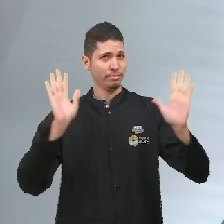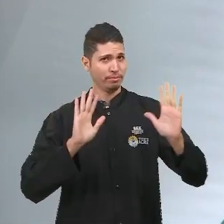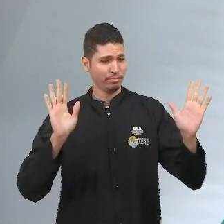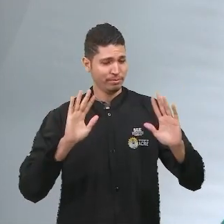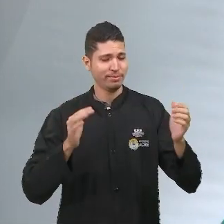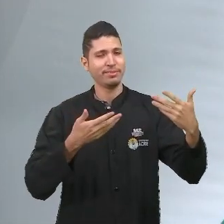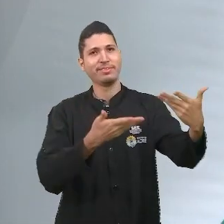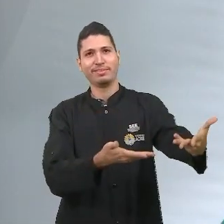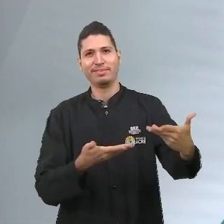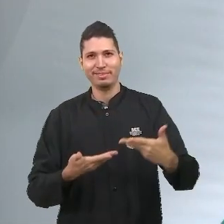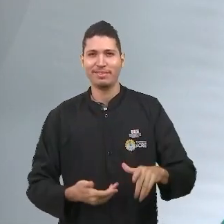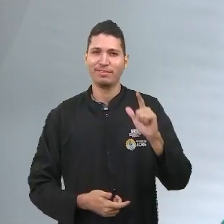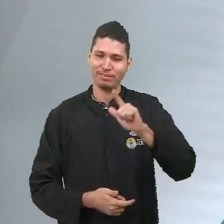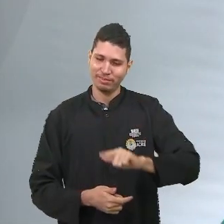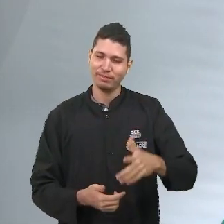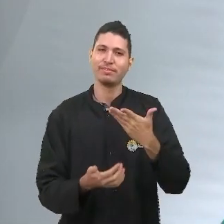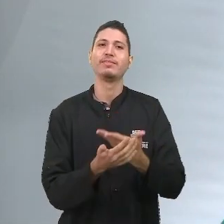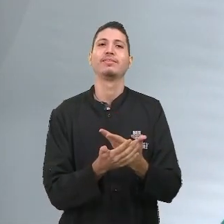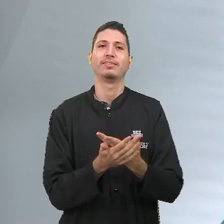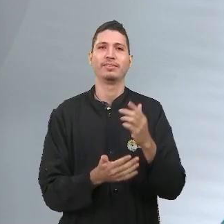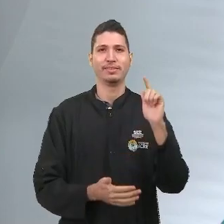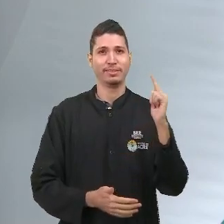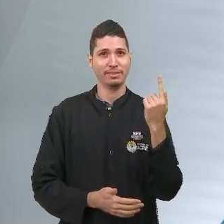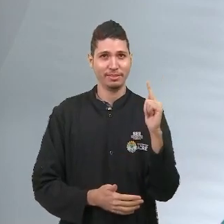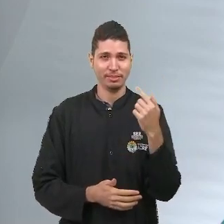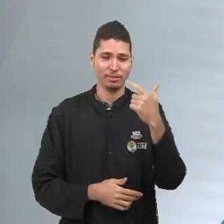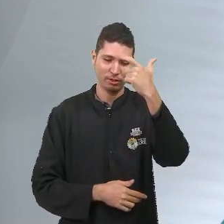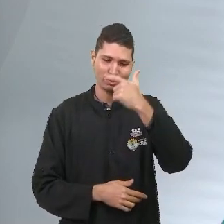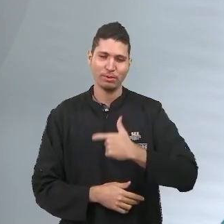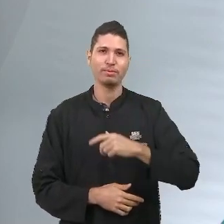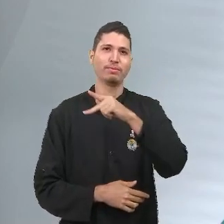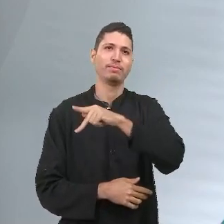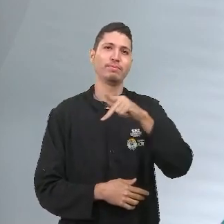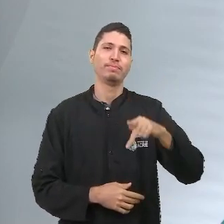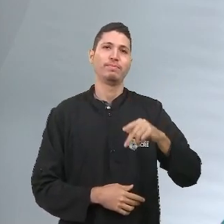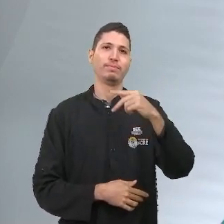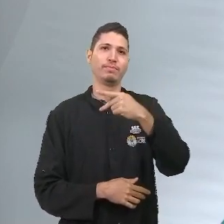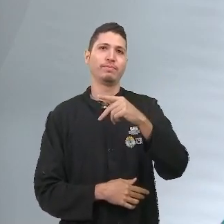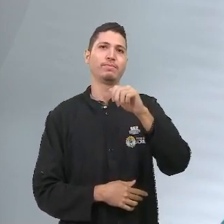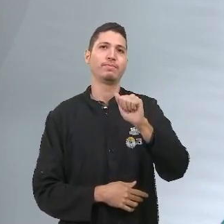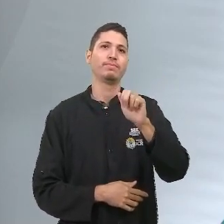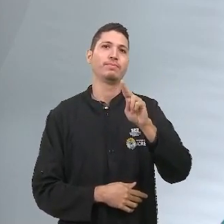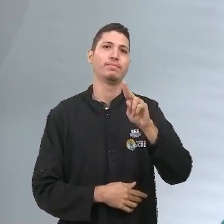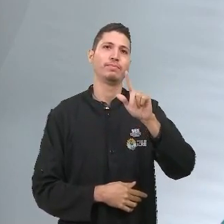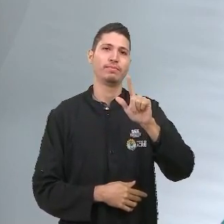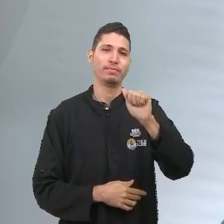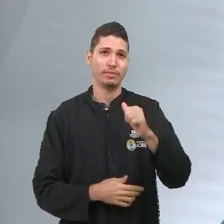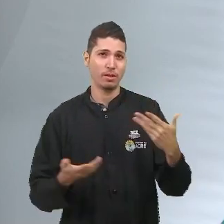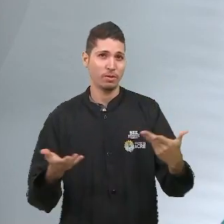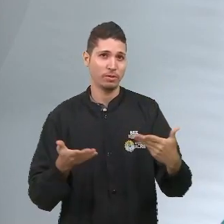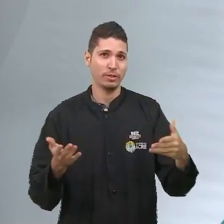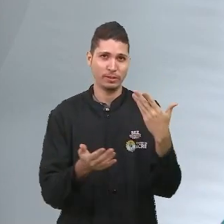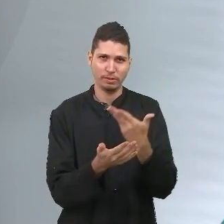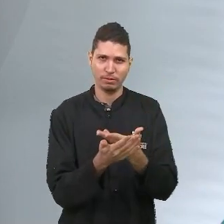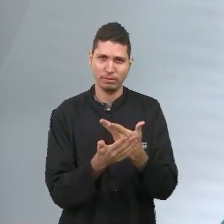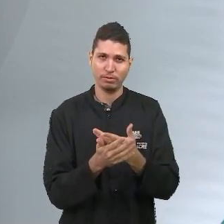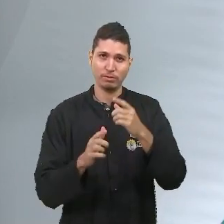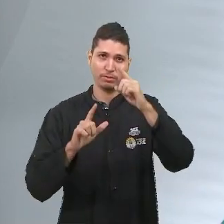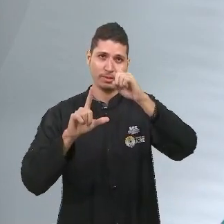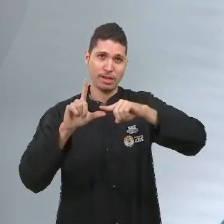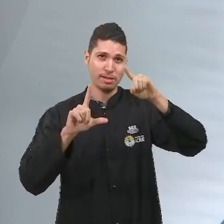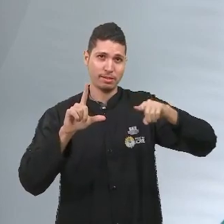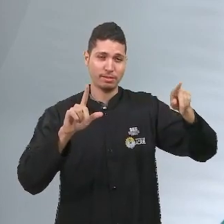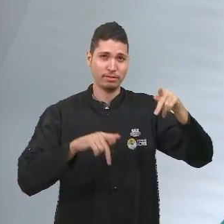Olá, seja bem-vindo a mais uma aula de Geografia. Eu sou a professora Paula e hoje nós vamos falar sobre o assunto de demografia do